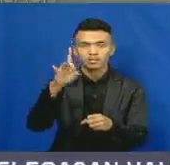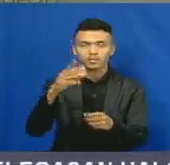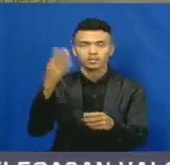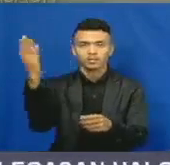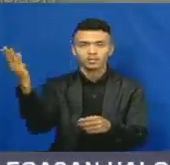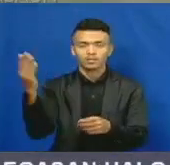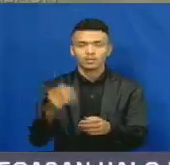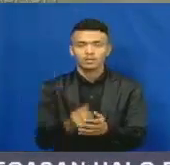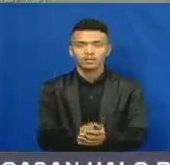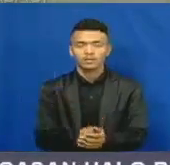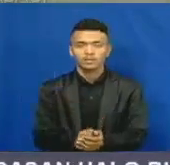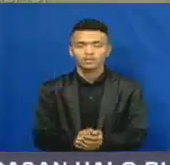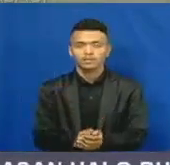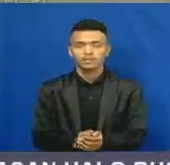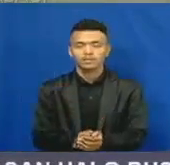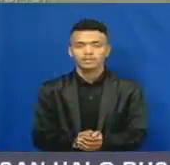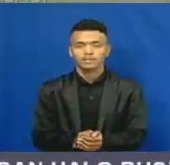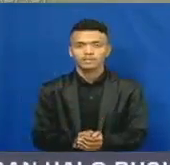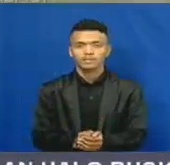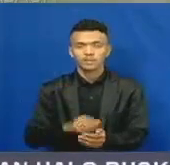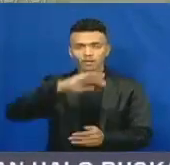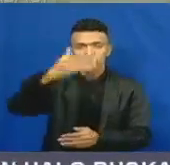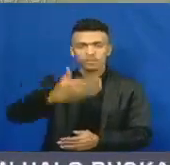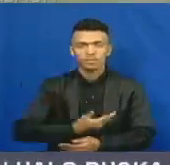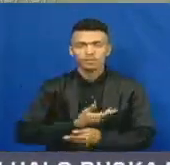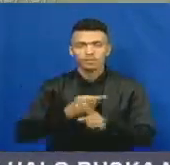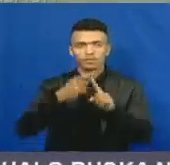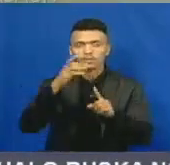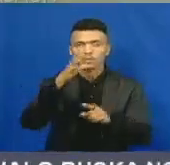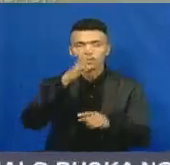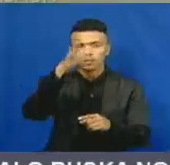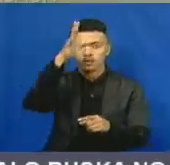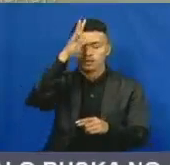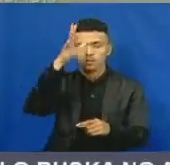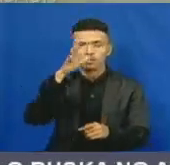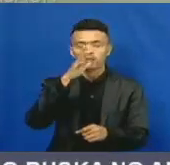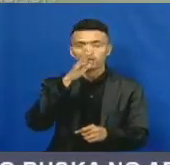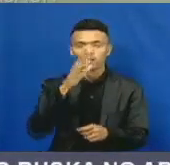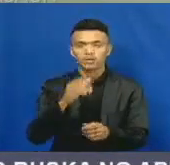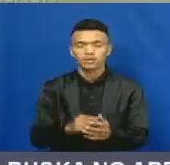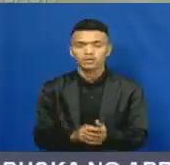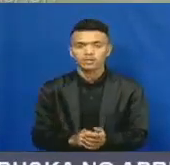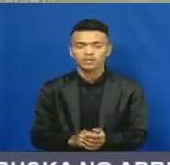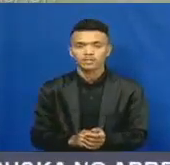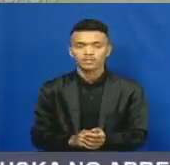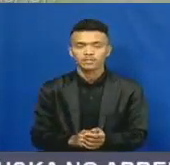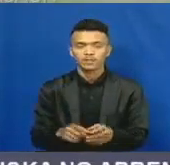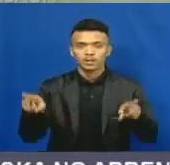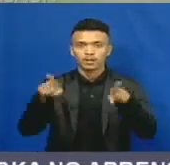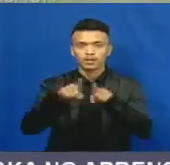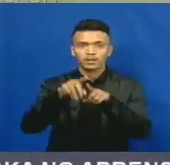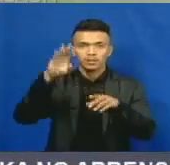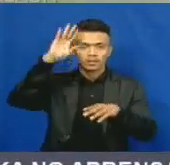iha saeguia gurilale oan husi aman railoi no inan labulu. Sadozu nudar